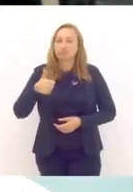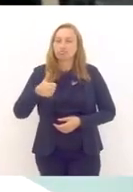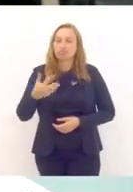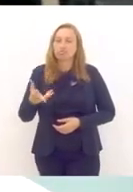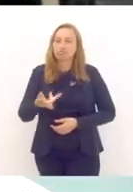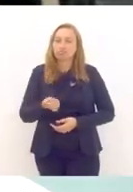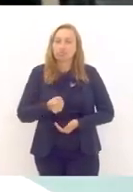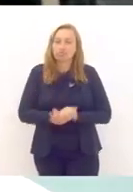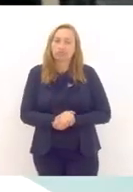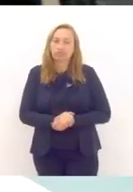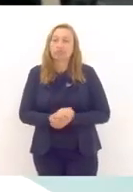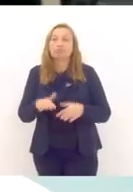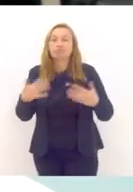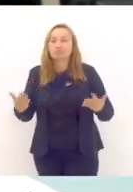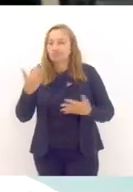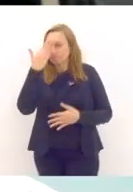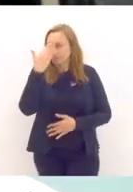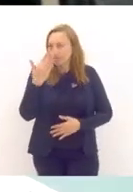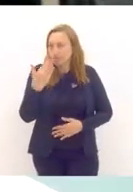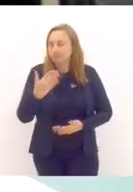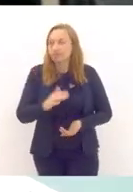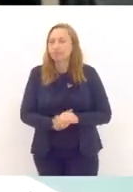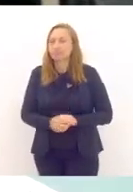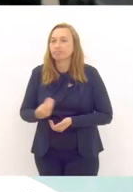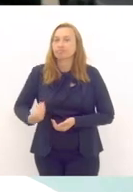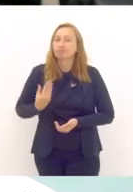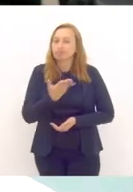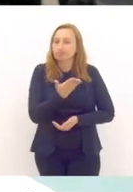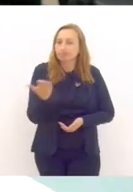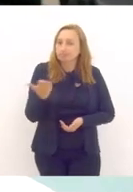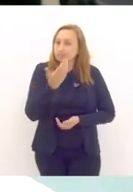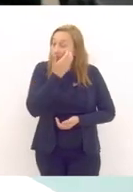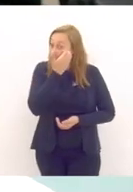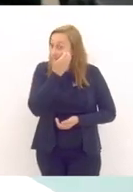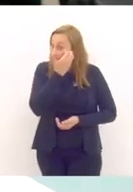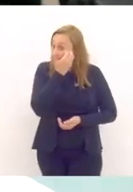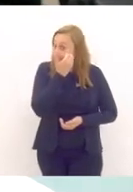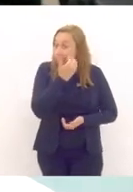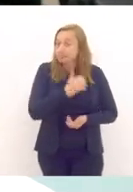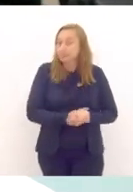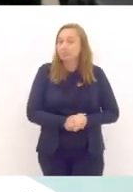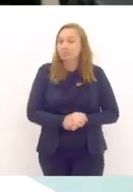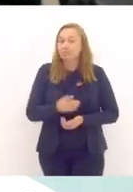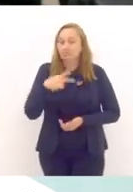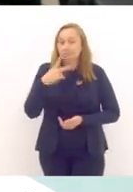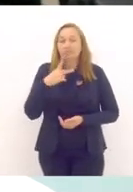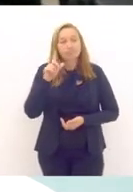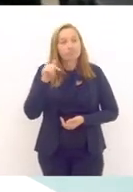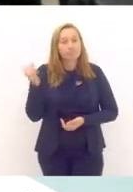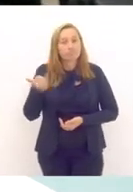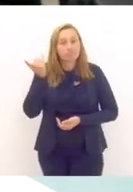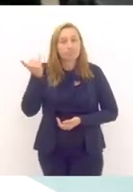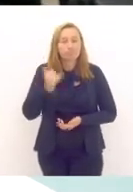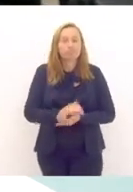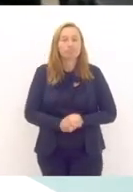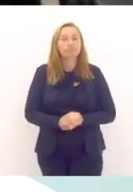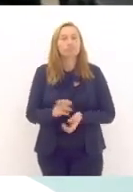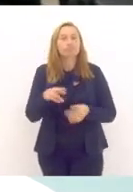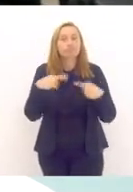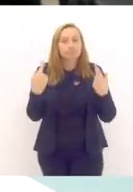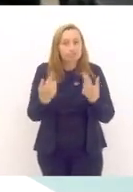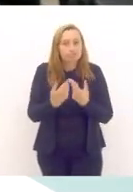Então, eu agradeço a presença de todos aqui e falar que é muito importante essas